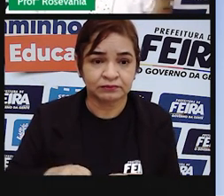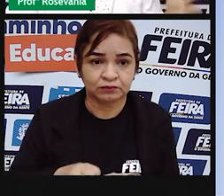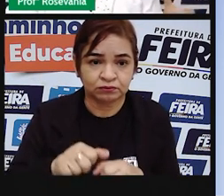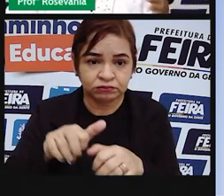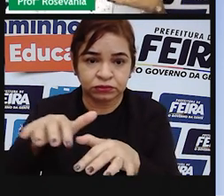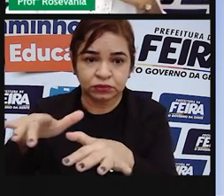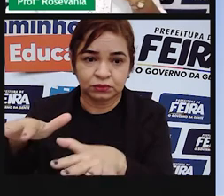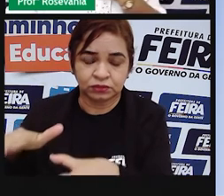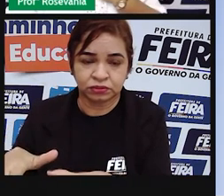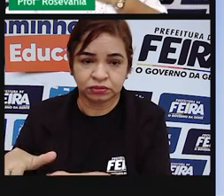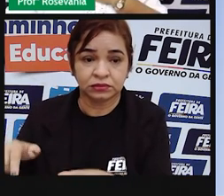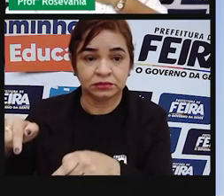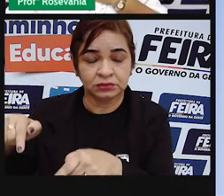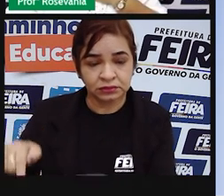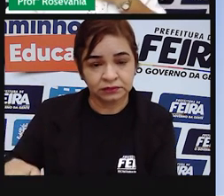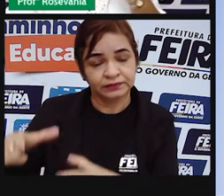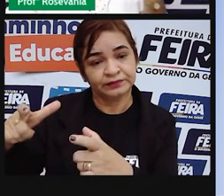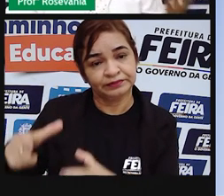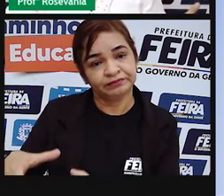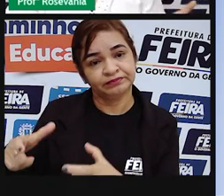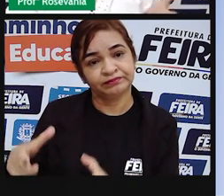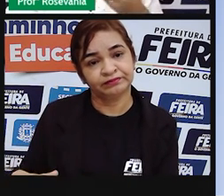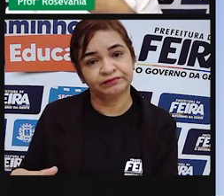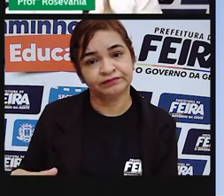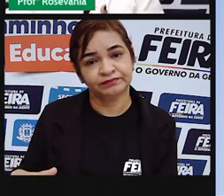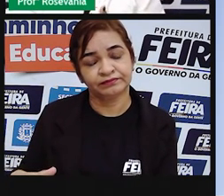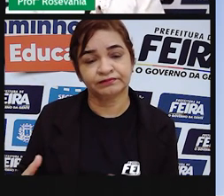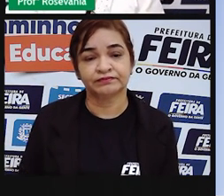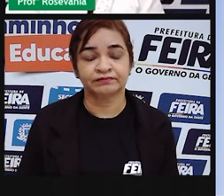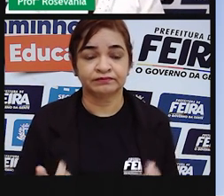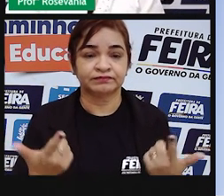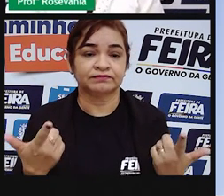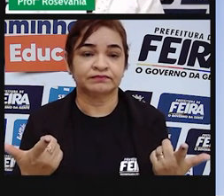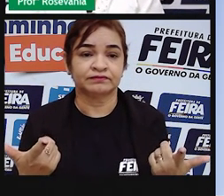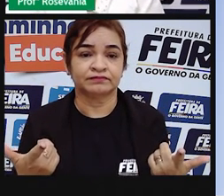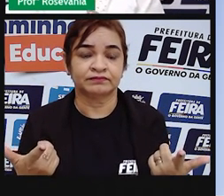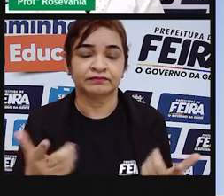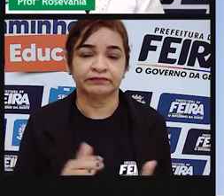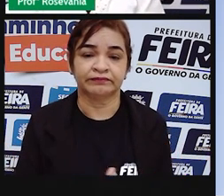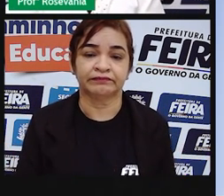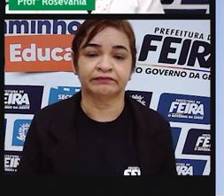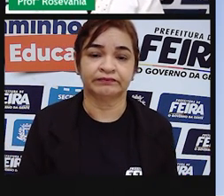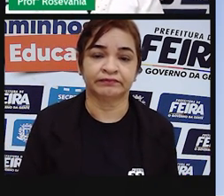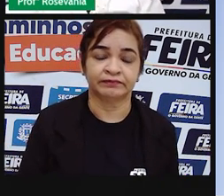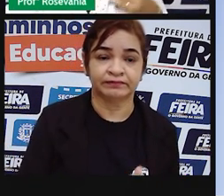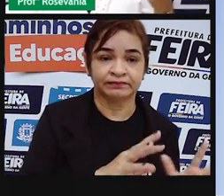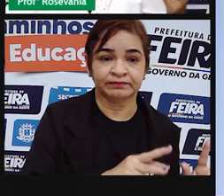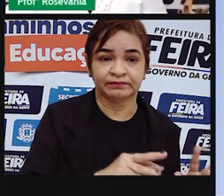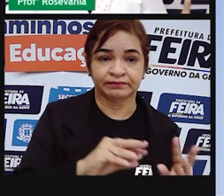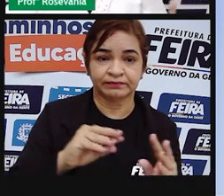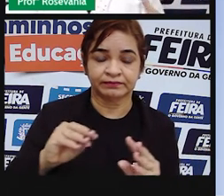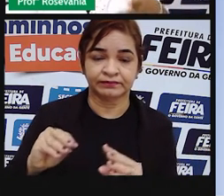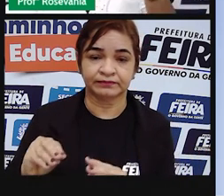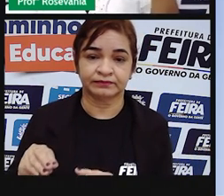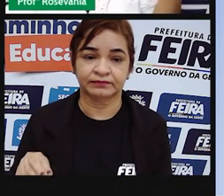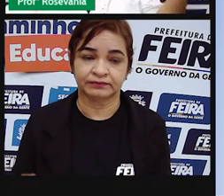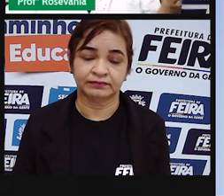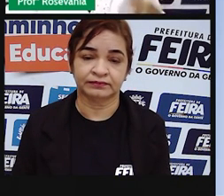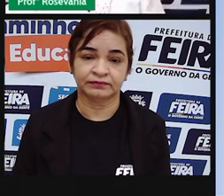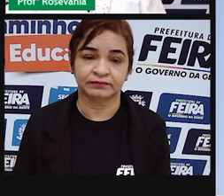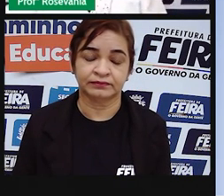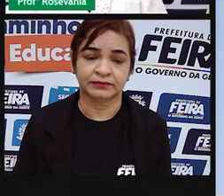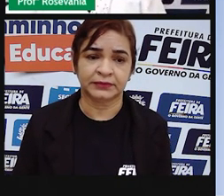maior quantidade de pessoas que vivem lá, não são pessoas que nasceram aqui em Feira de Santana. Então, a gente aqui é um polo,